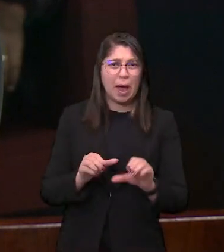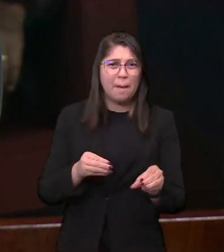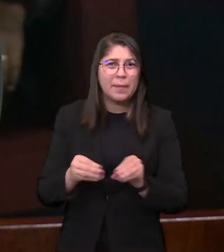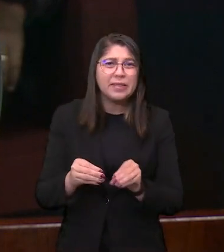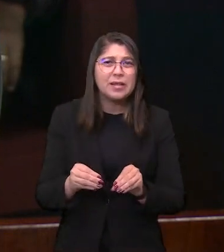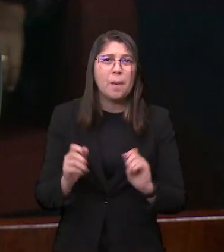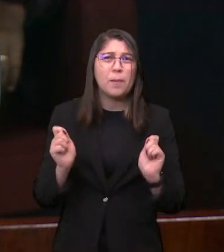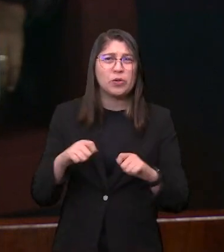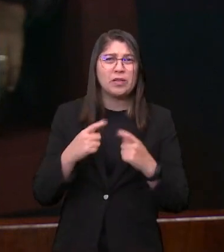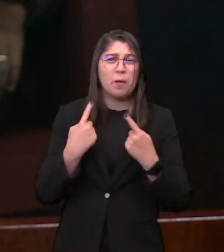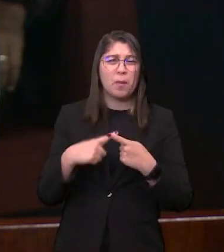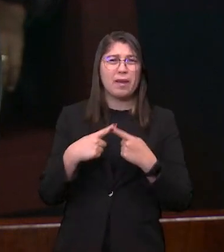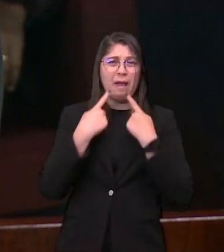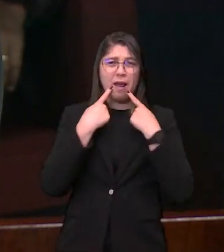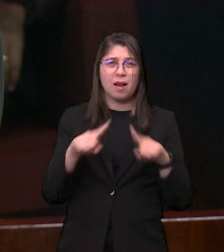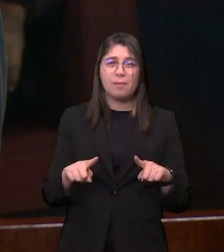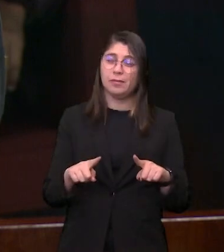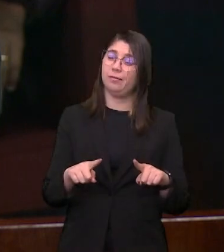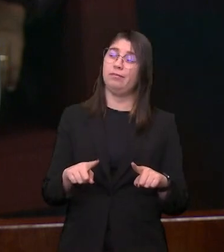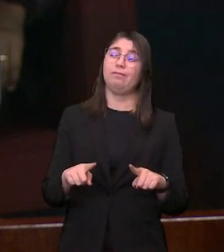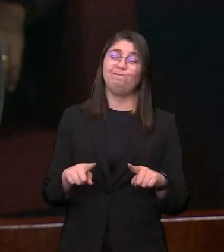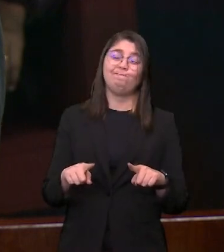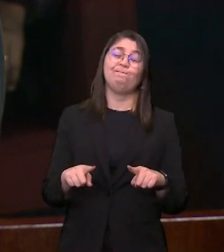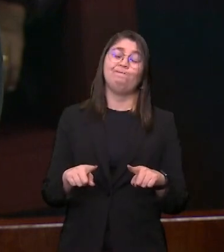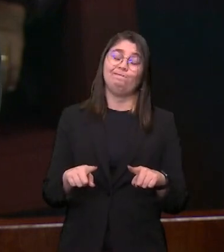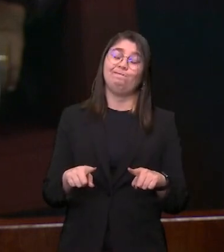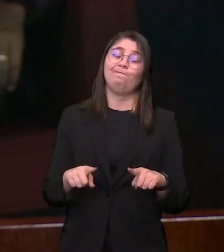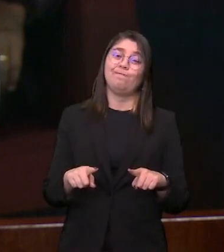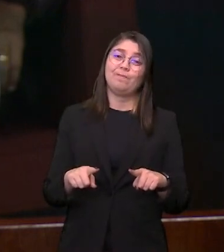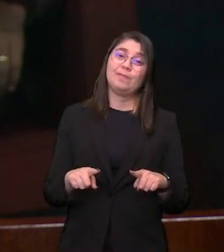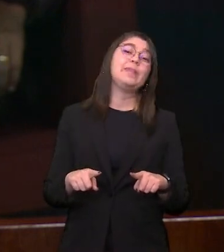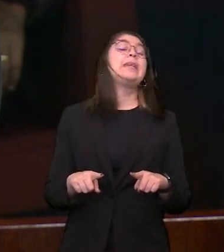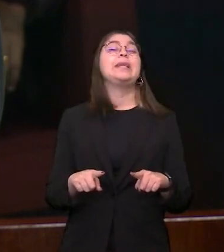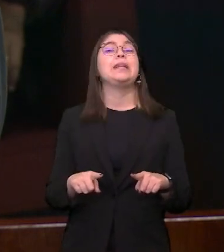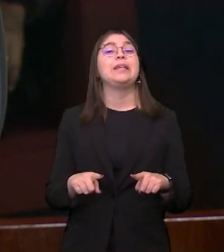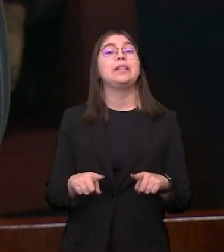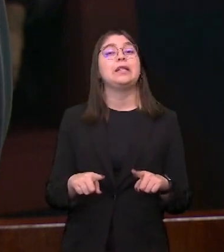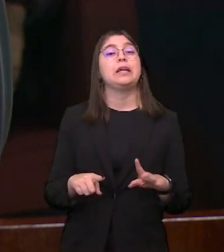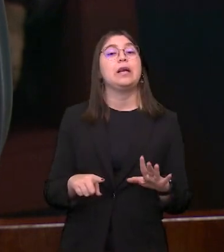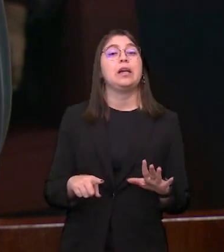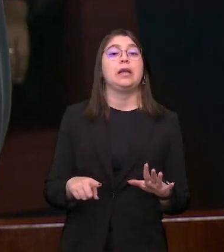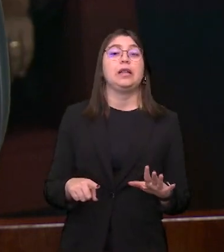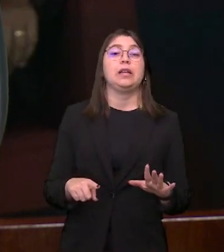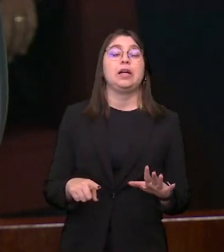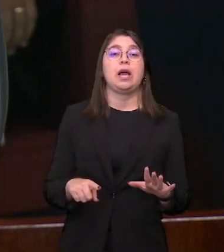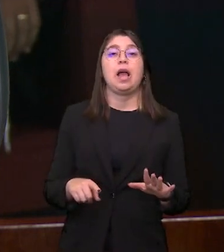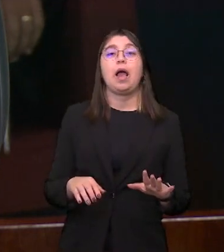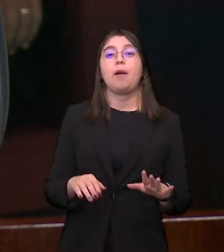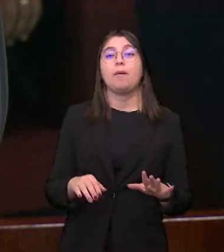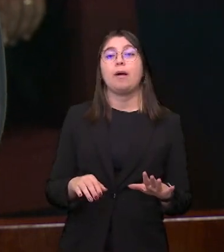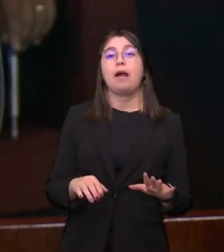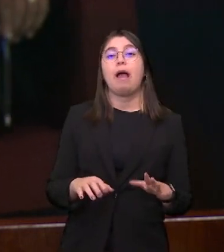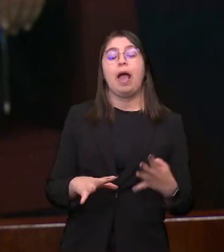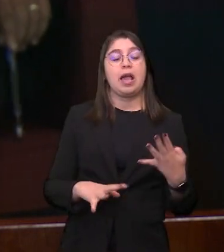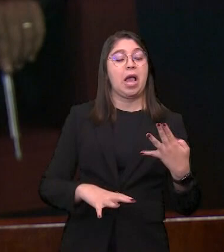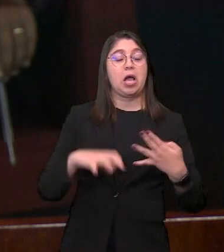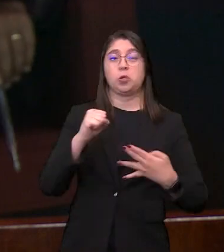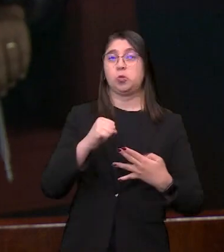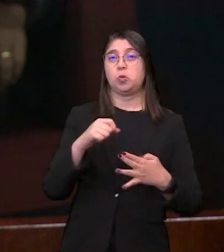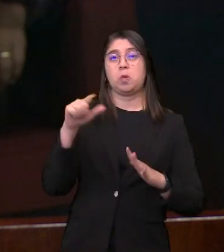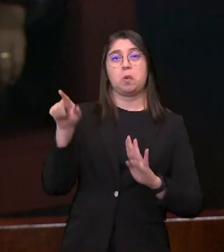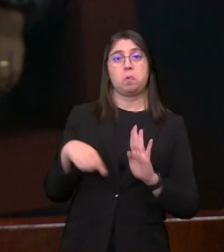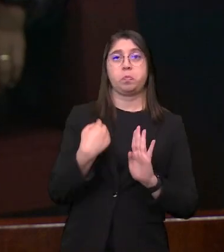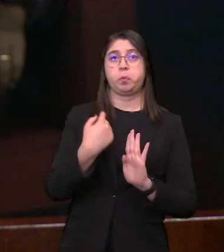constitucional diga que é inadmissível a reclamação se houver trânsit julgado deção nós estaremos en firmando a súmula e